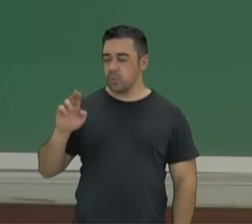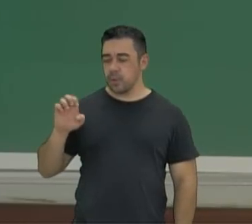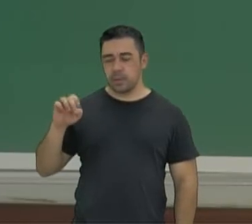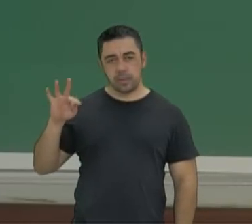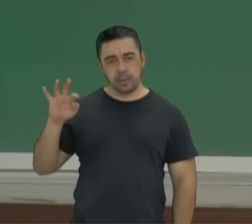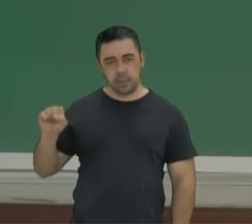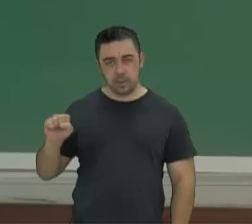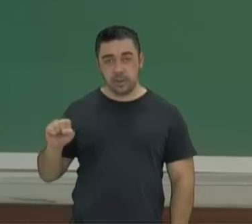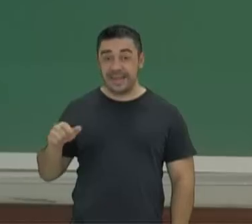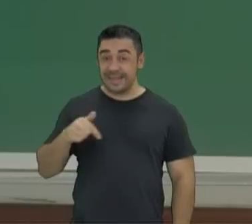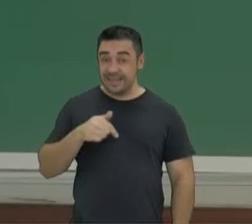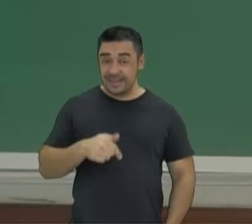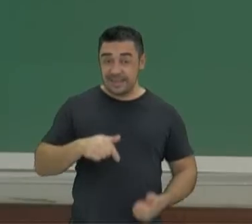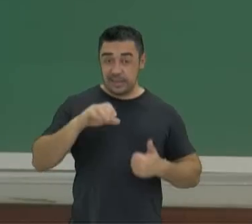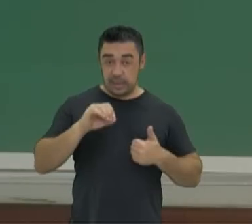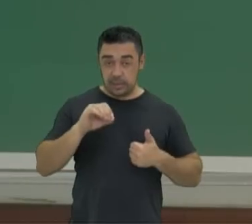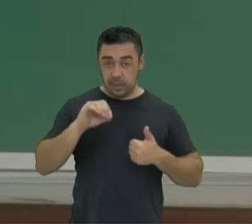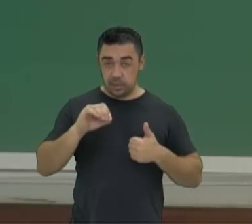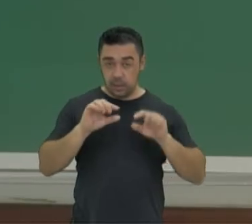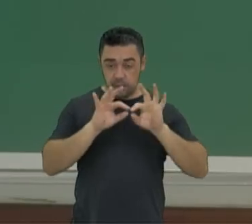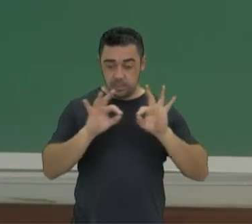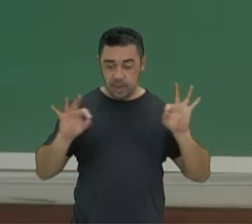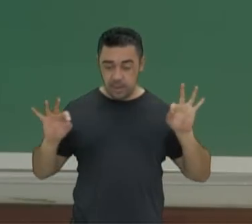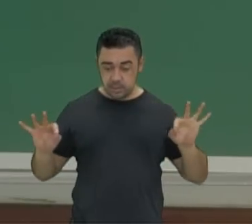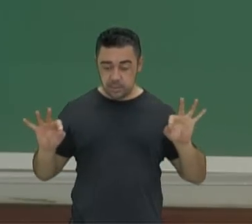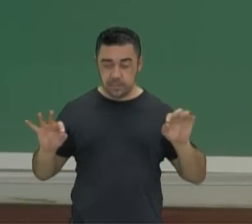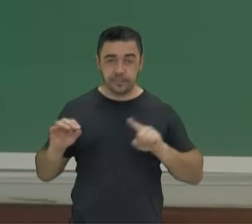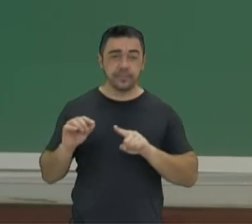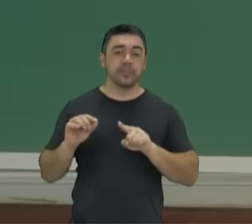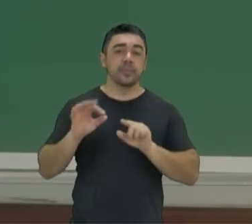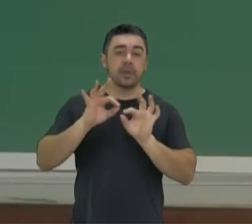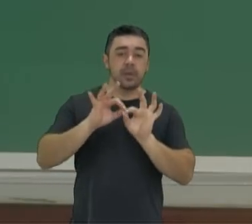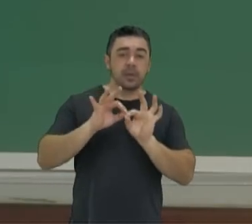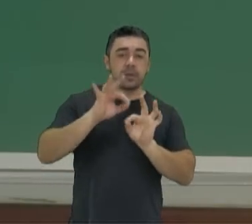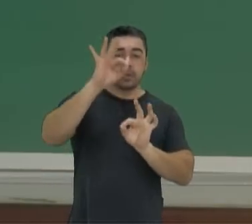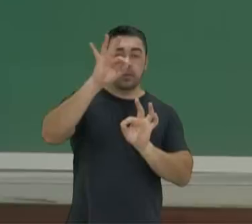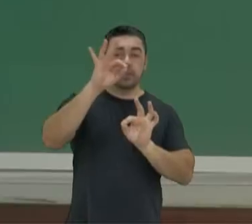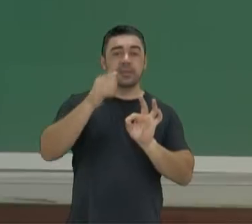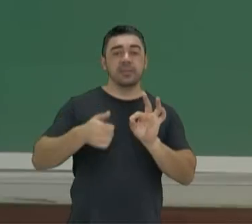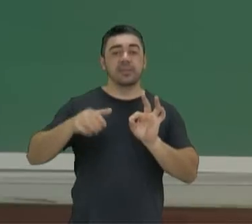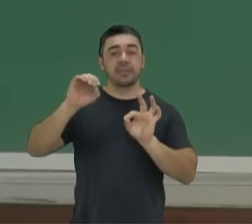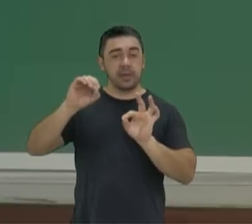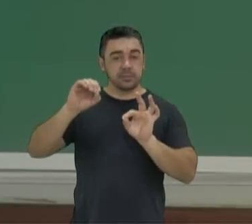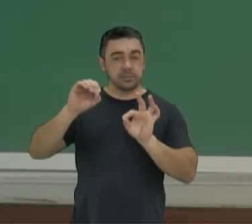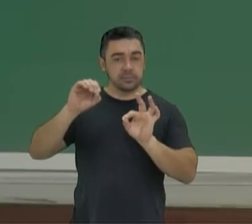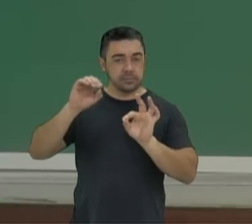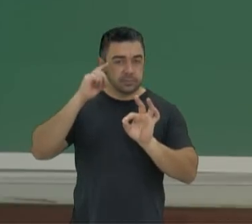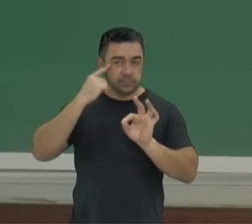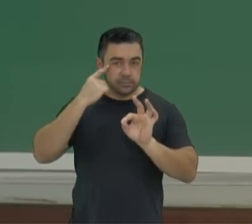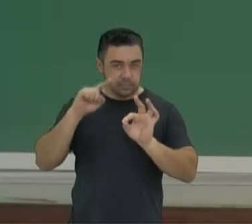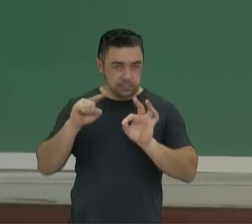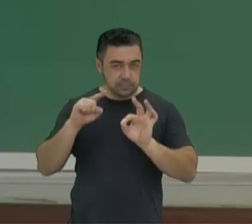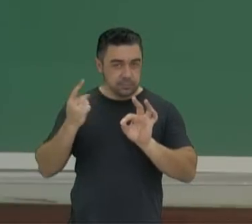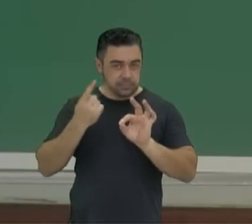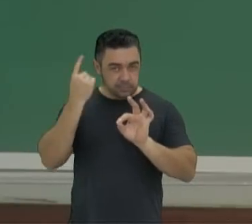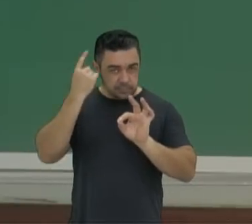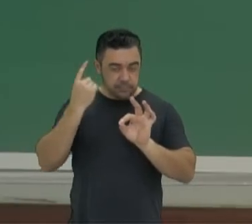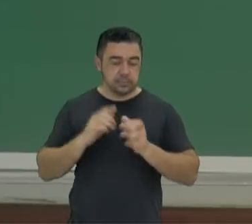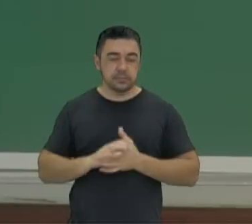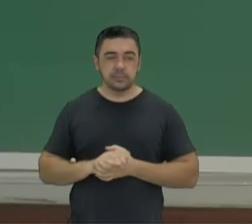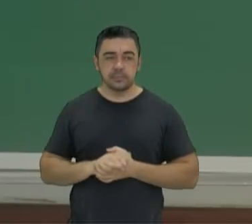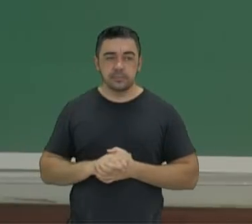tem 70 de base e tem o que, ó? Se eu projetar aqui, 10 de